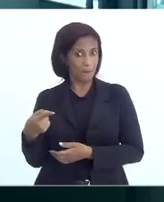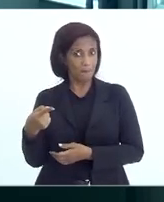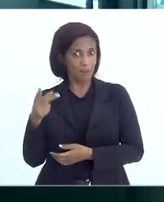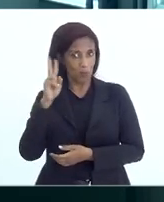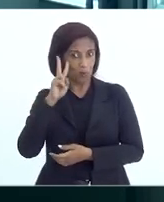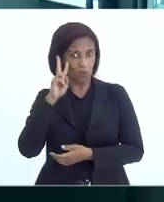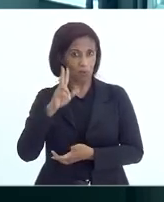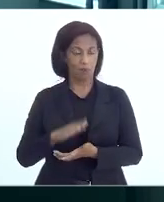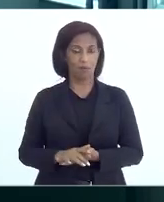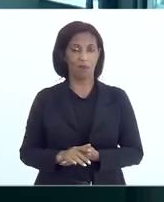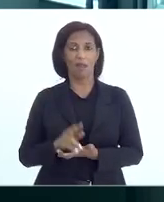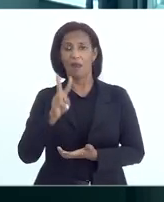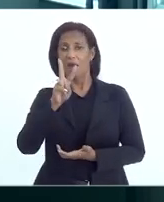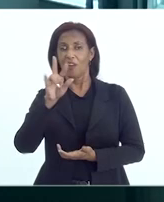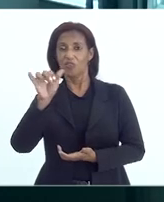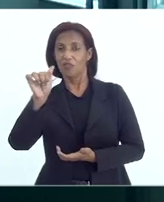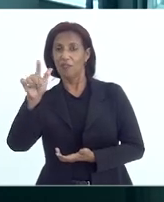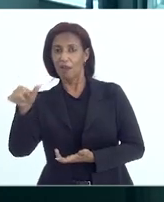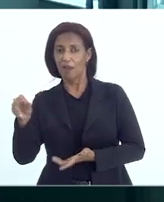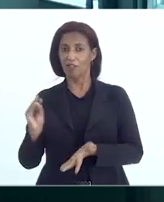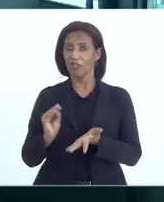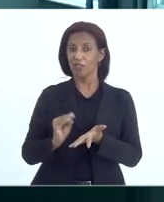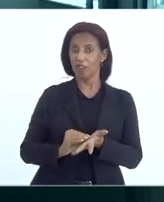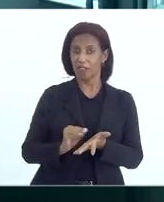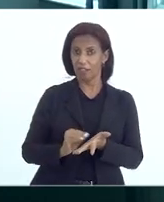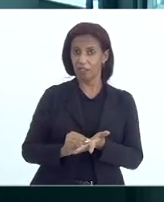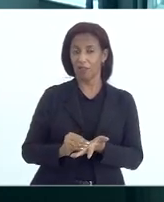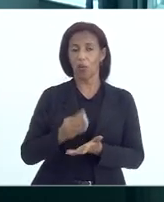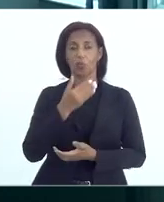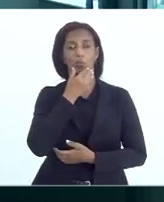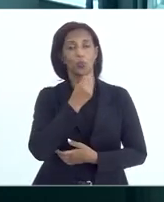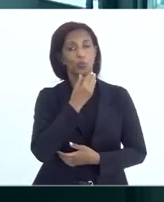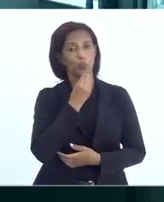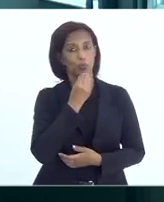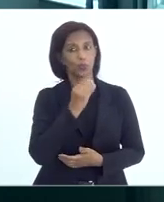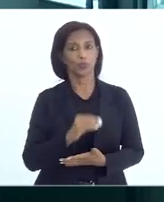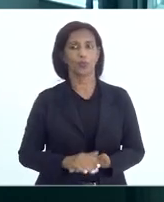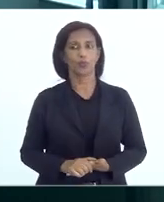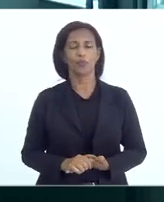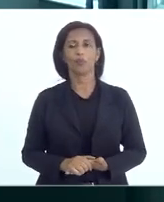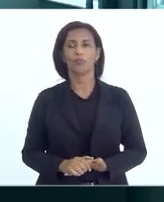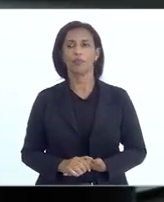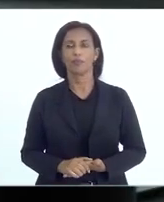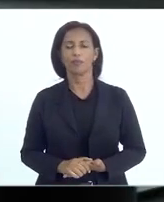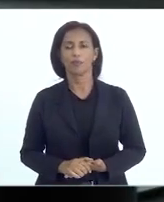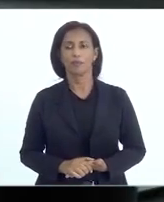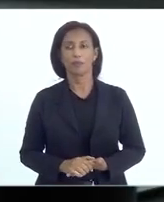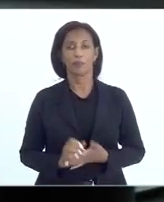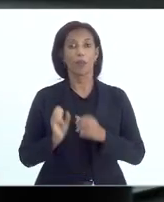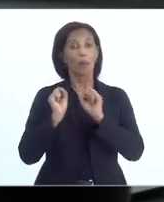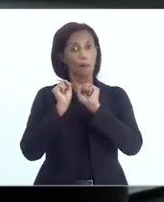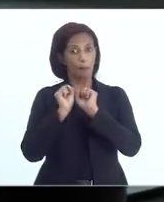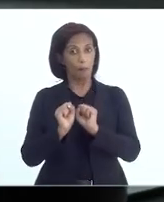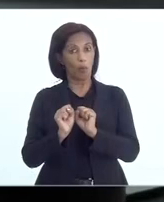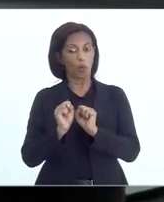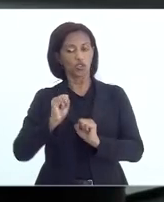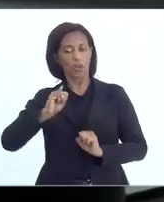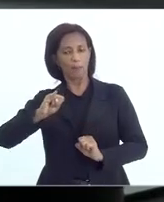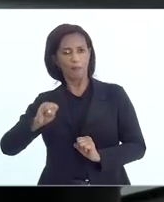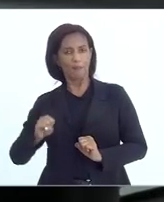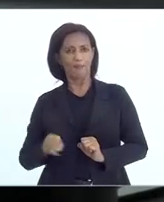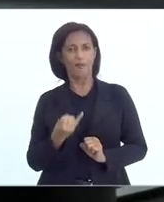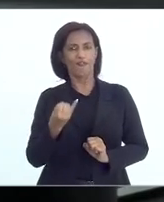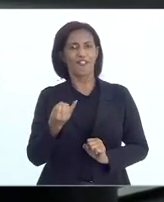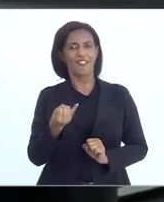preenchidas as vagas não preenchidas pelos candidatos do sexo masculinos e Masculino podem ser